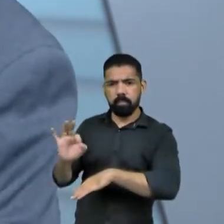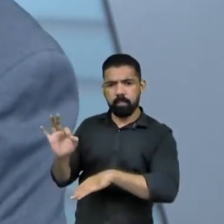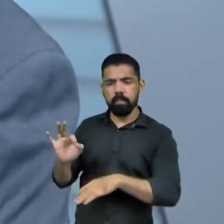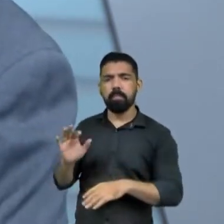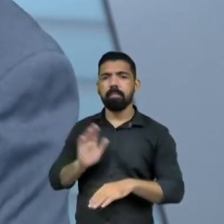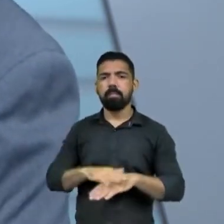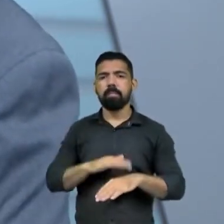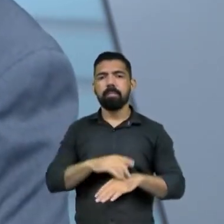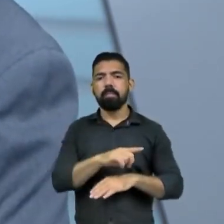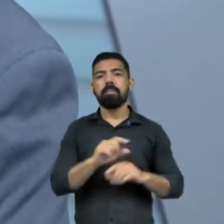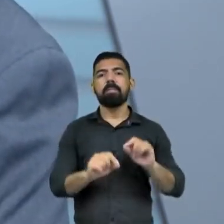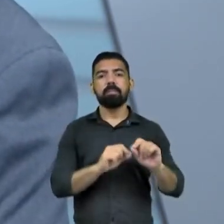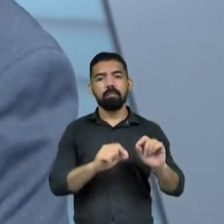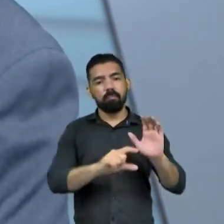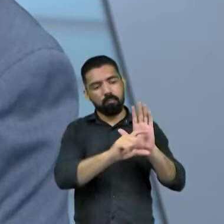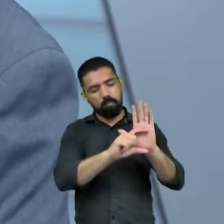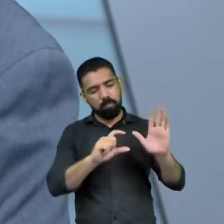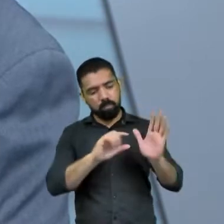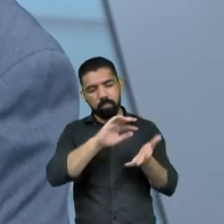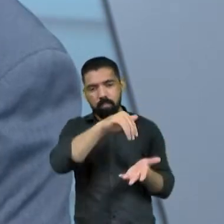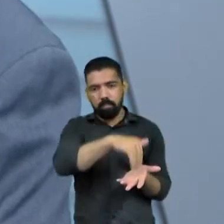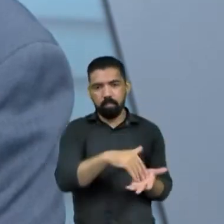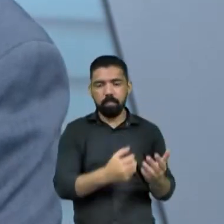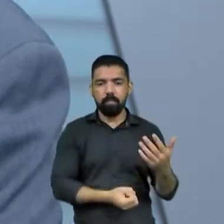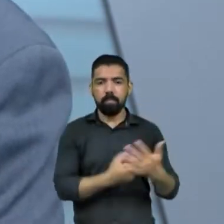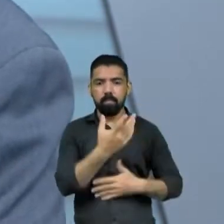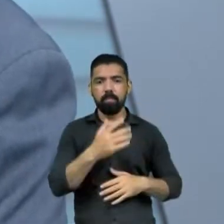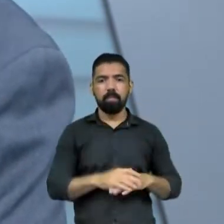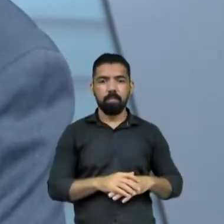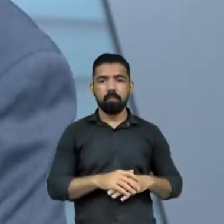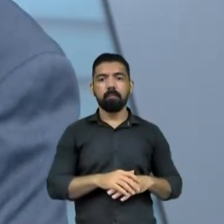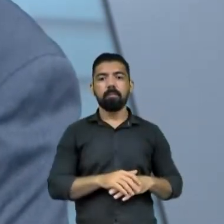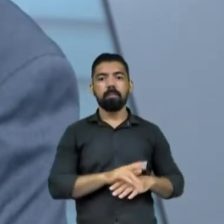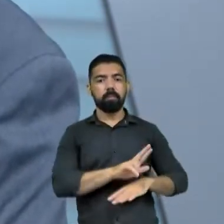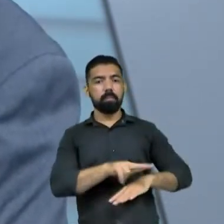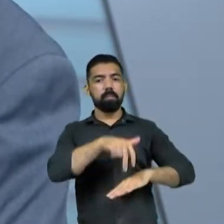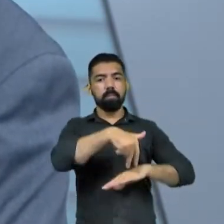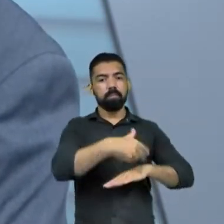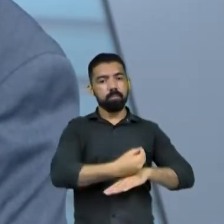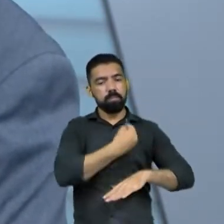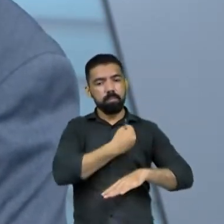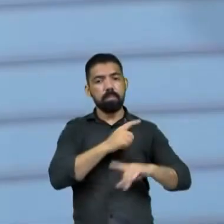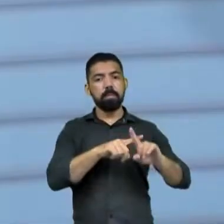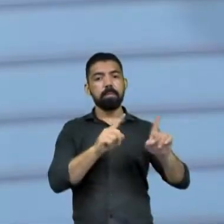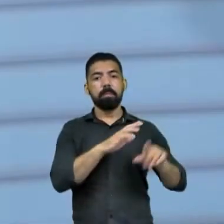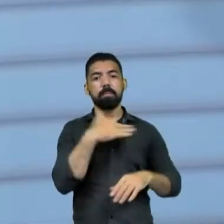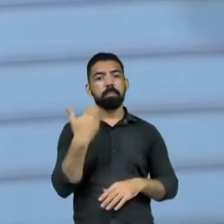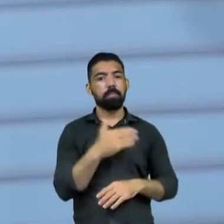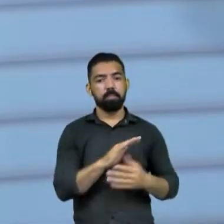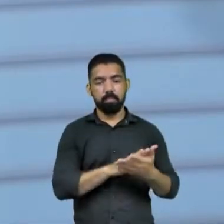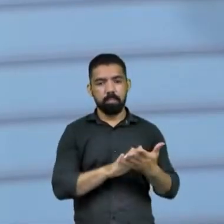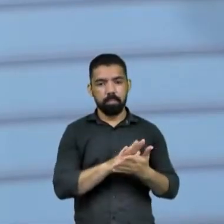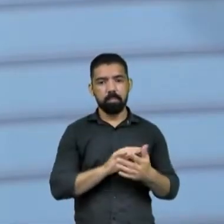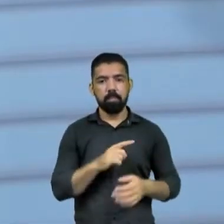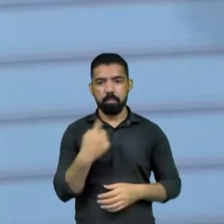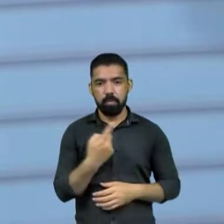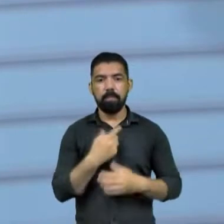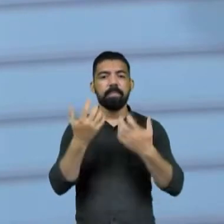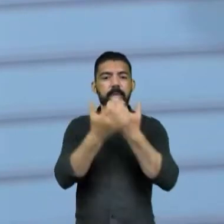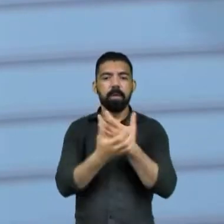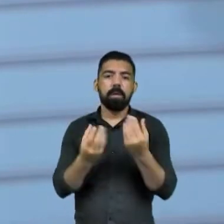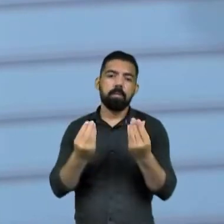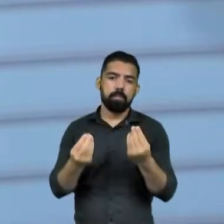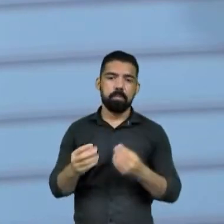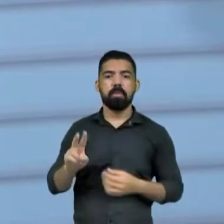a última distro né porque quando ele ressuscitado não morre mais é nós cantamos muito do Padre Zezinho e Utopia né das